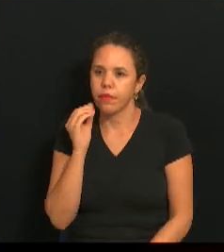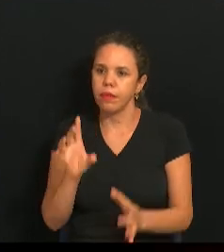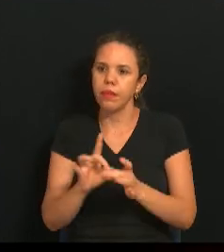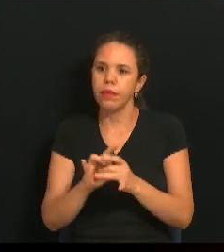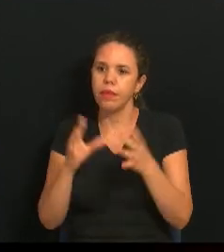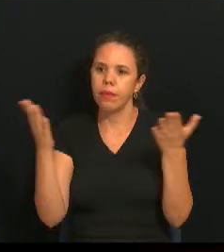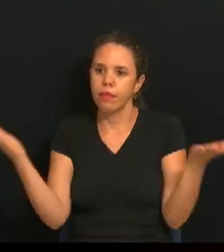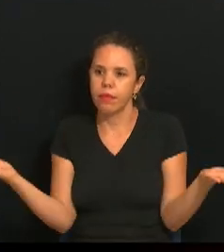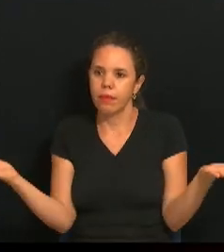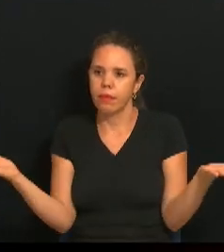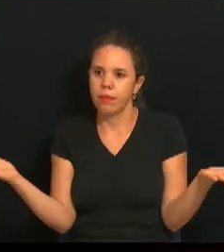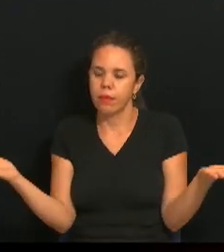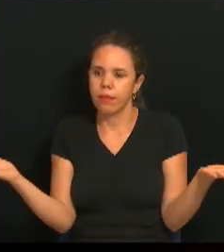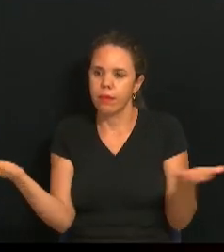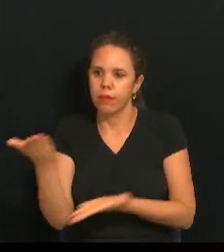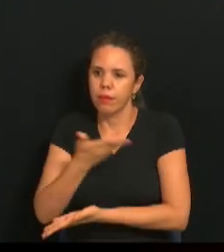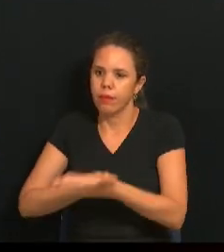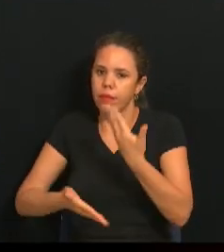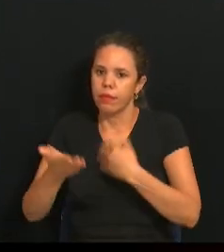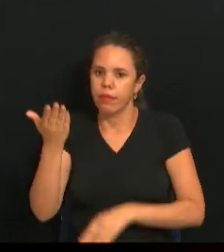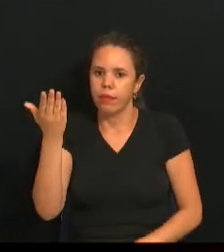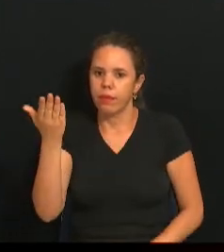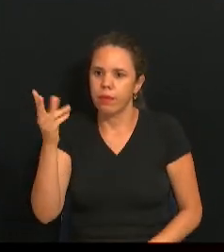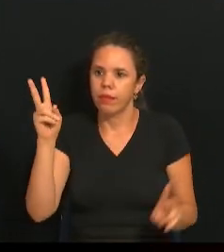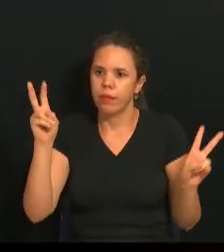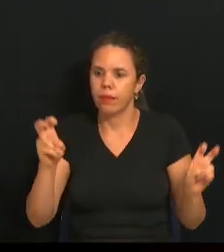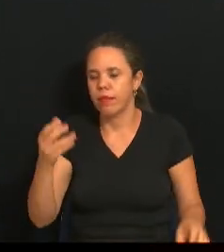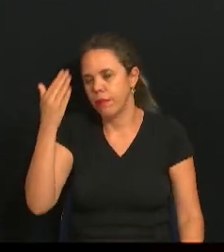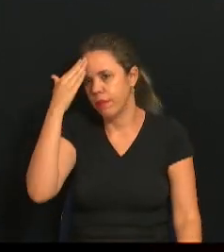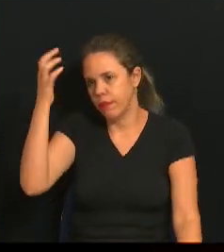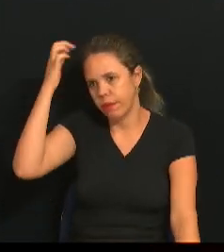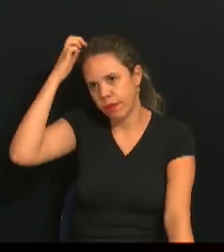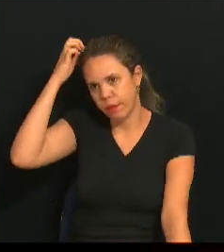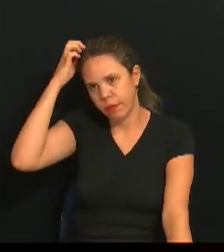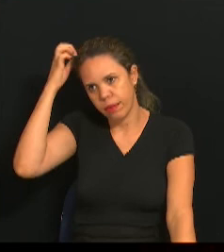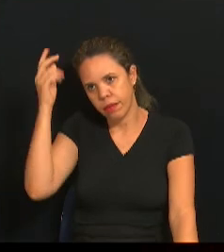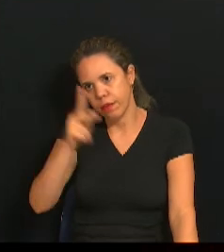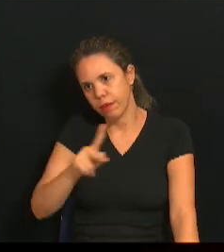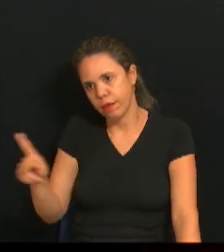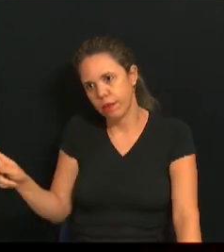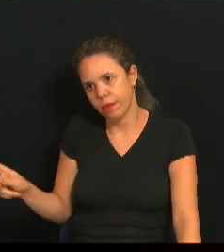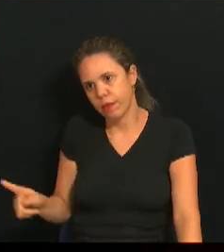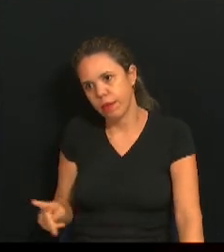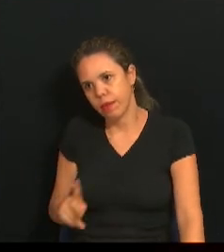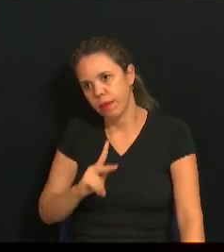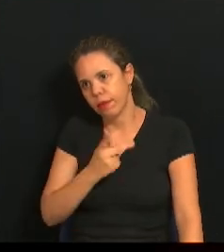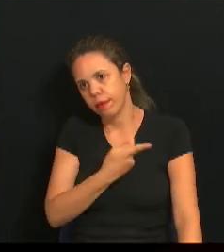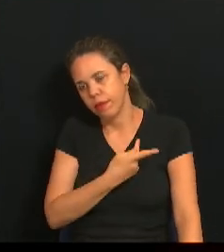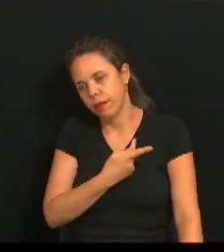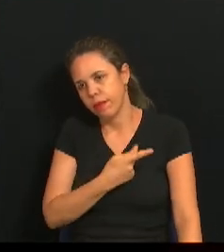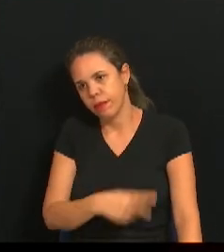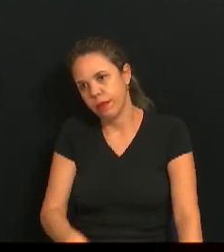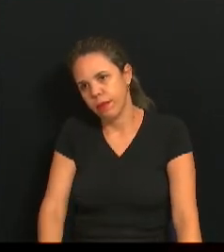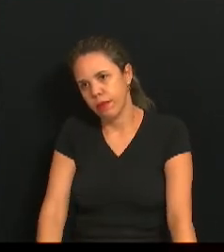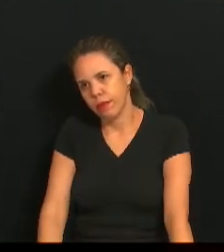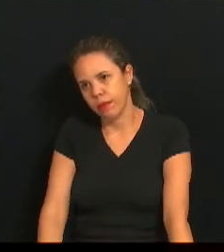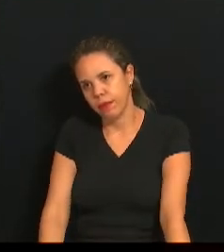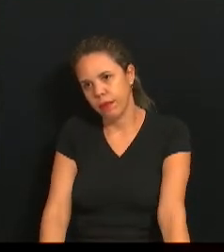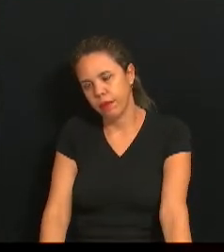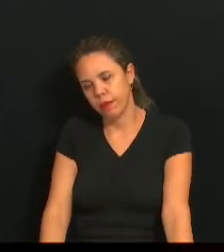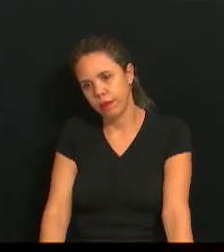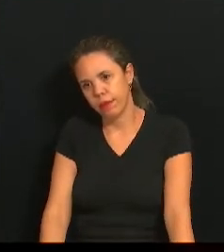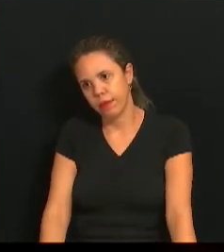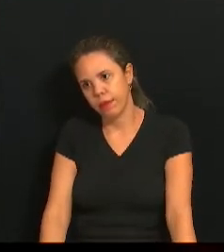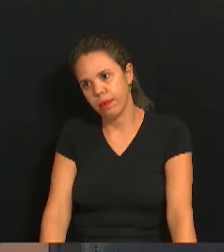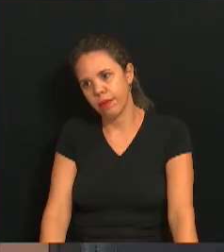disposição para compartilhar com vocês desse assunto. Muito obrigado, senhor presidente e doutor Paulo Haddad, agradeço também a participação.